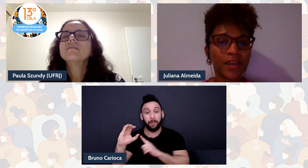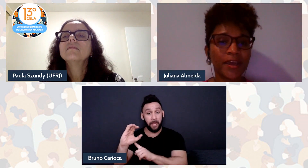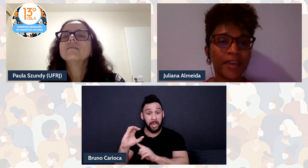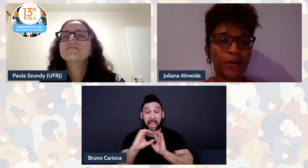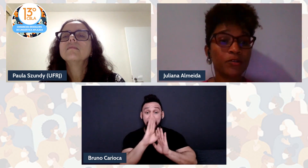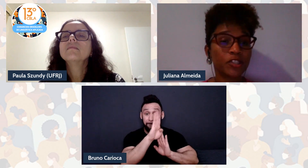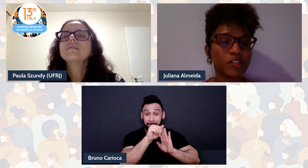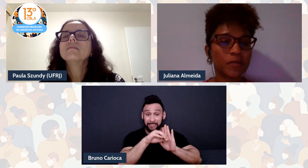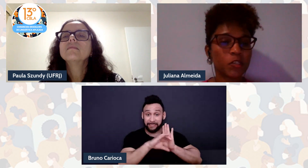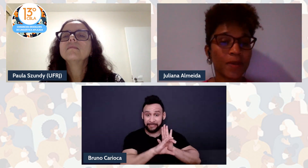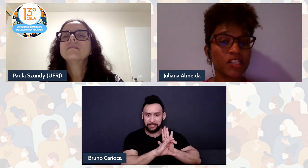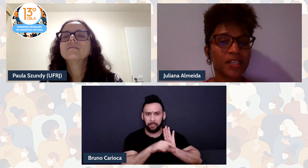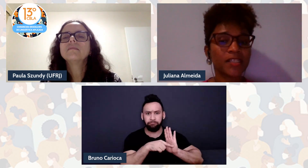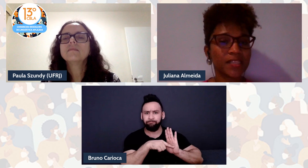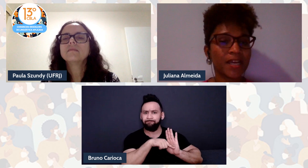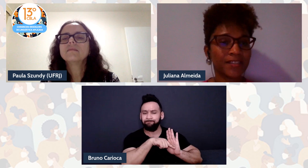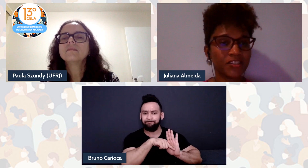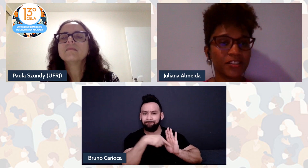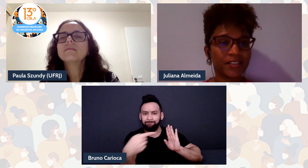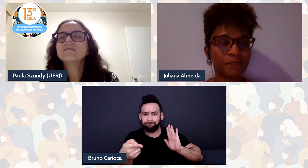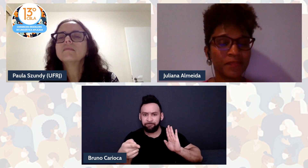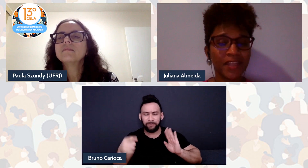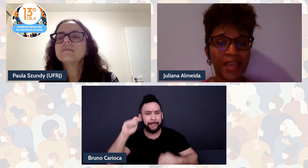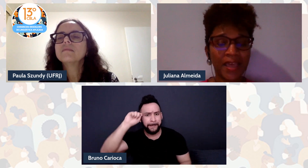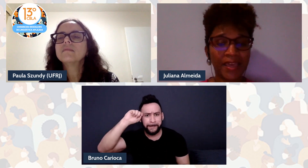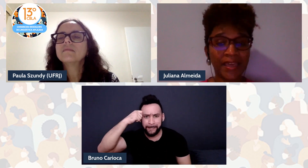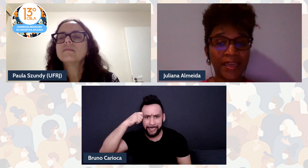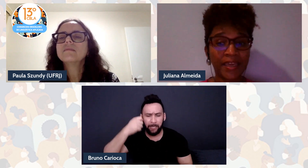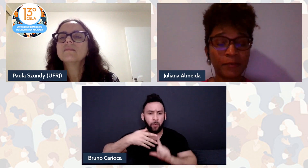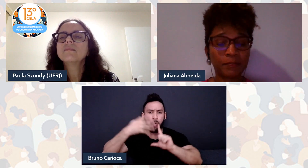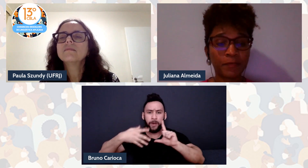pessoas constantemente marginalizadas, né?